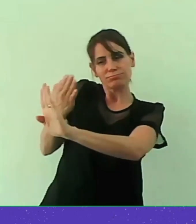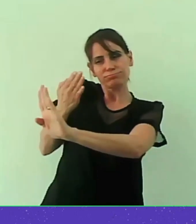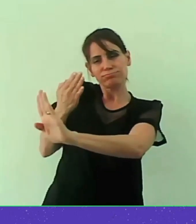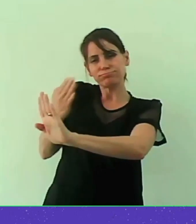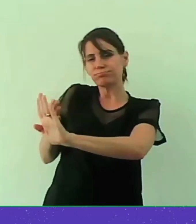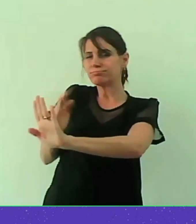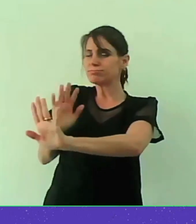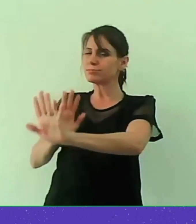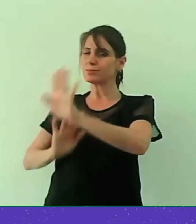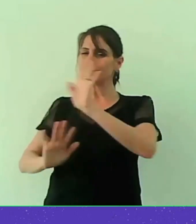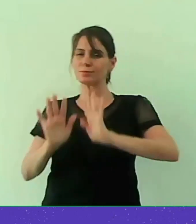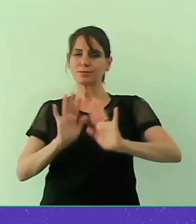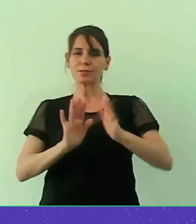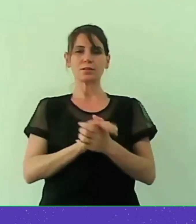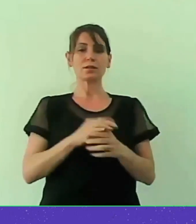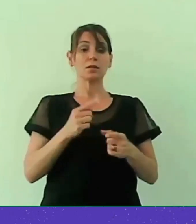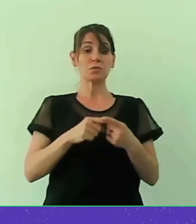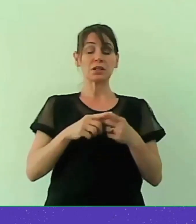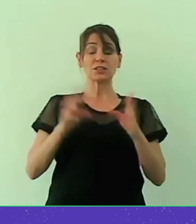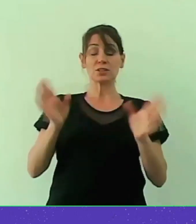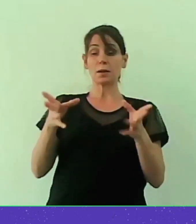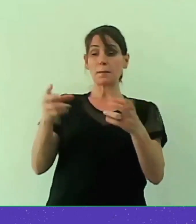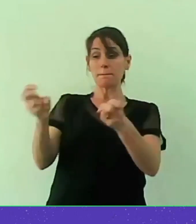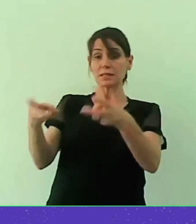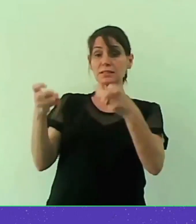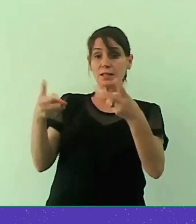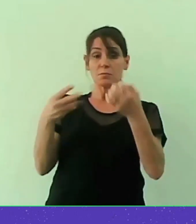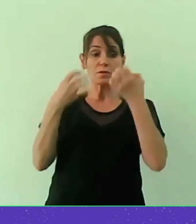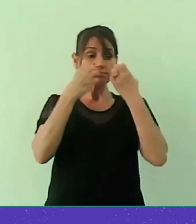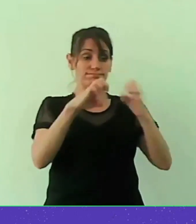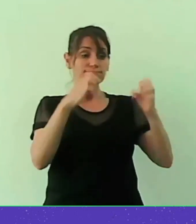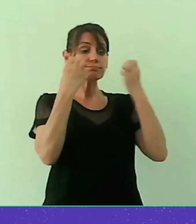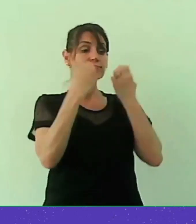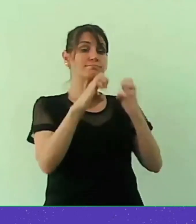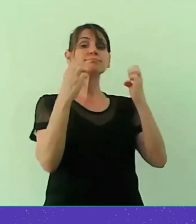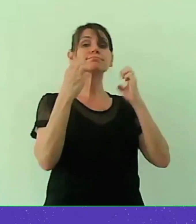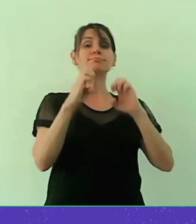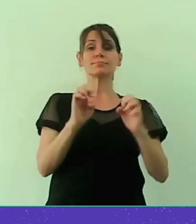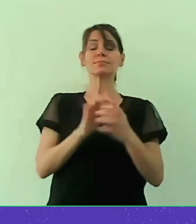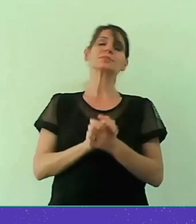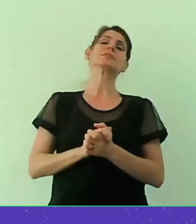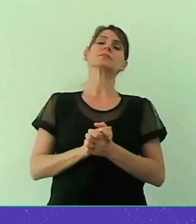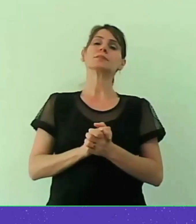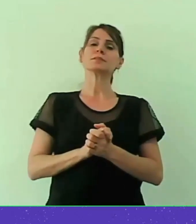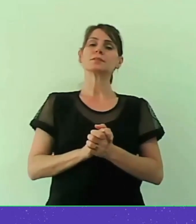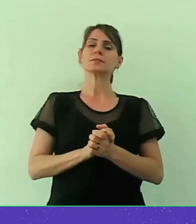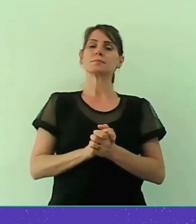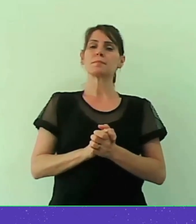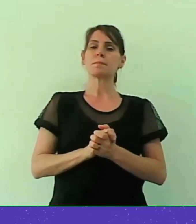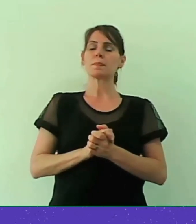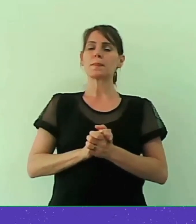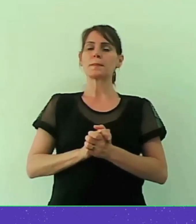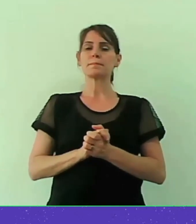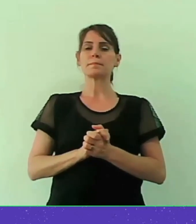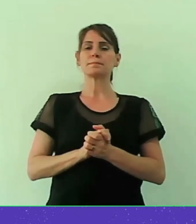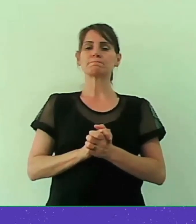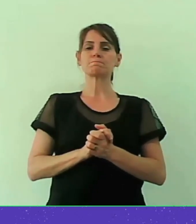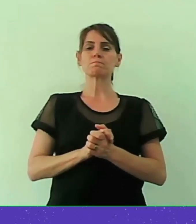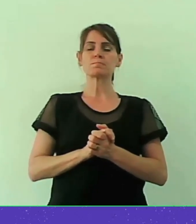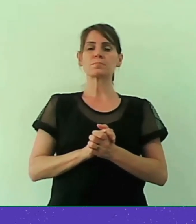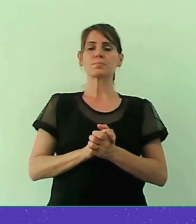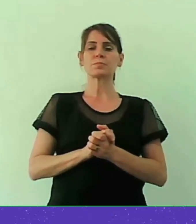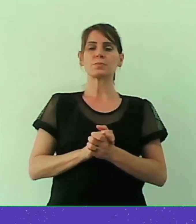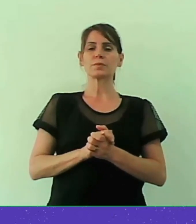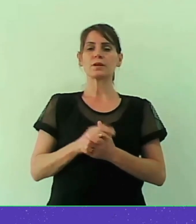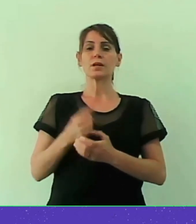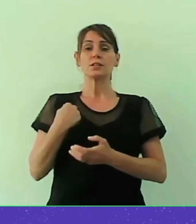tem resultado na comportagem, já tem resultado no posso orar por você na sua igreja, nas conectadas, e nós